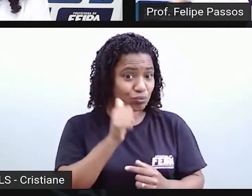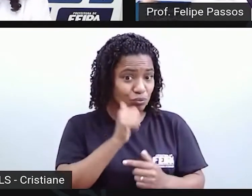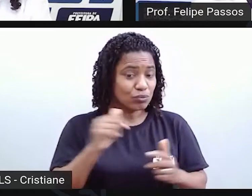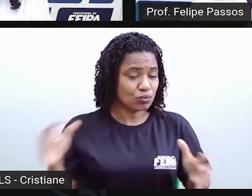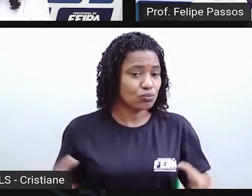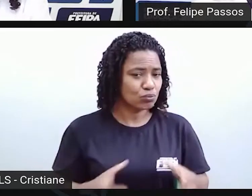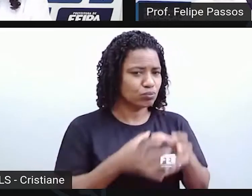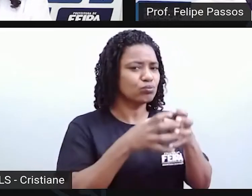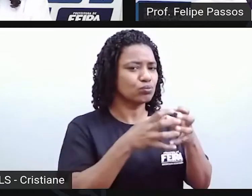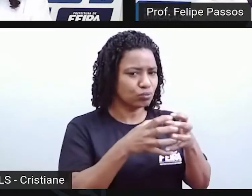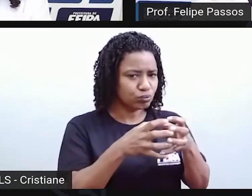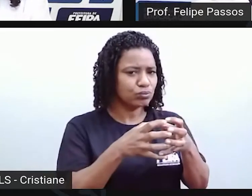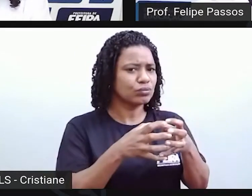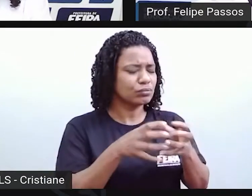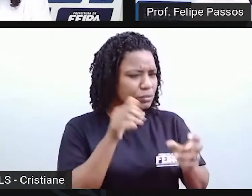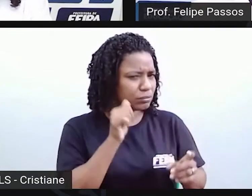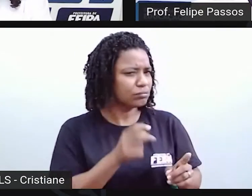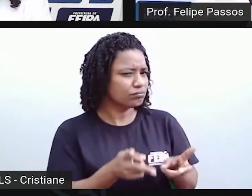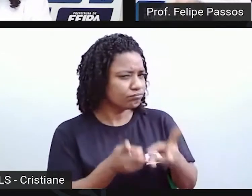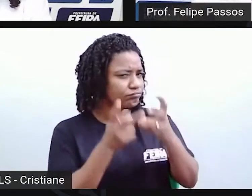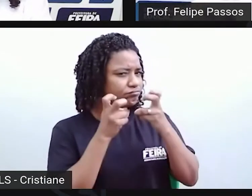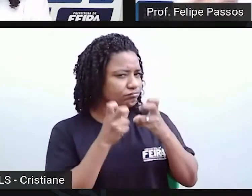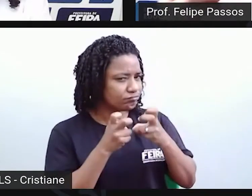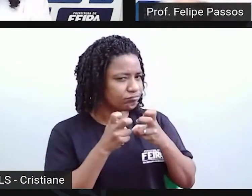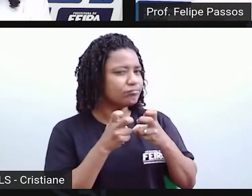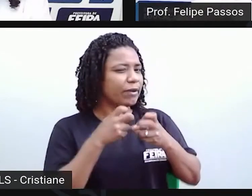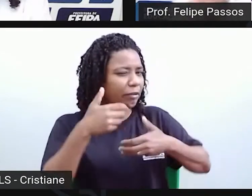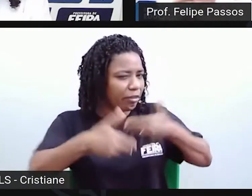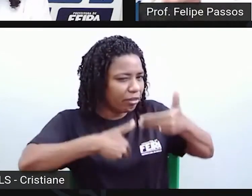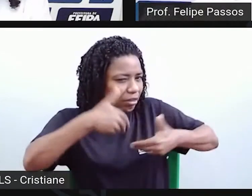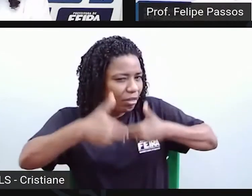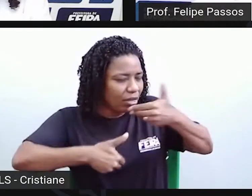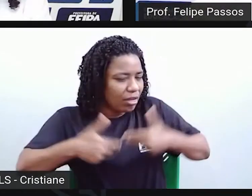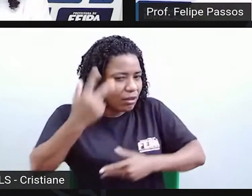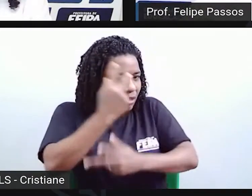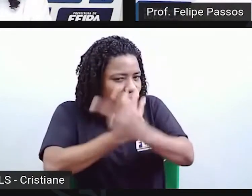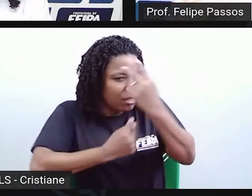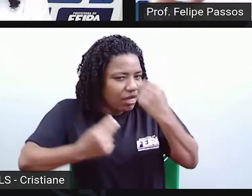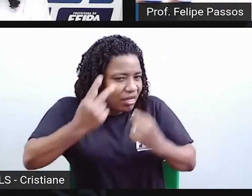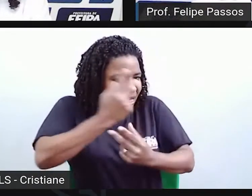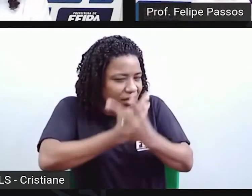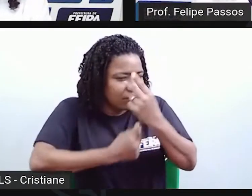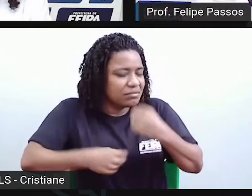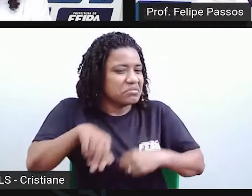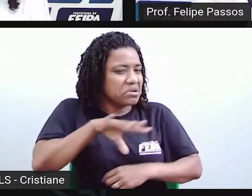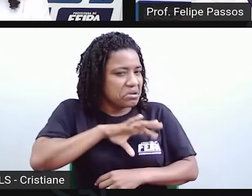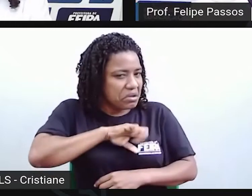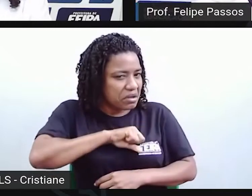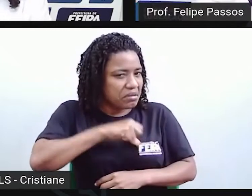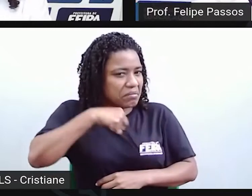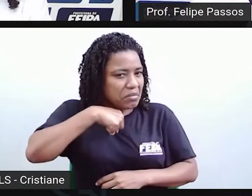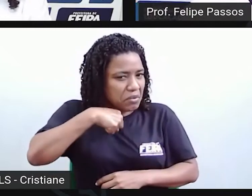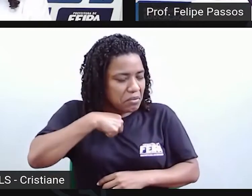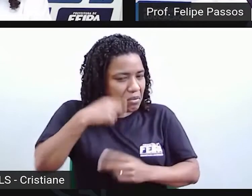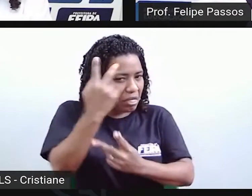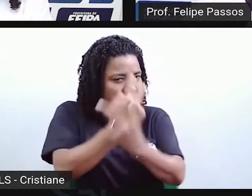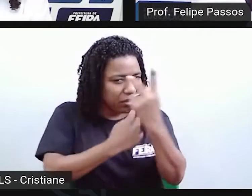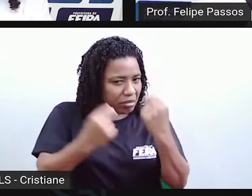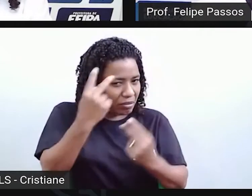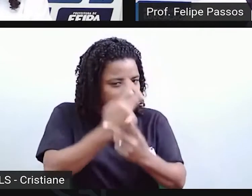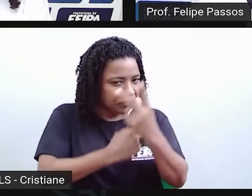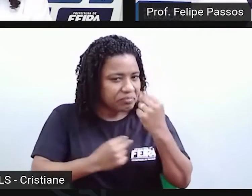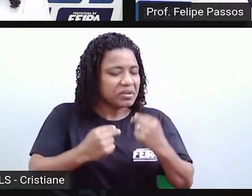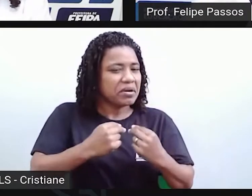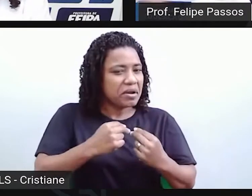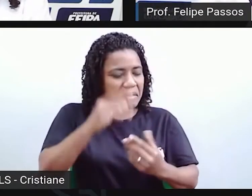reconhecendo isso no coletivo e esses conselhos, essas coisas que são assim por amor, que são tradicionais, né? Que são pela